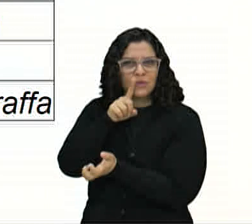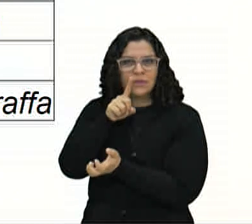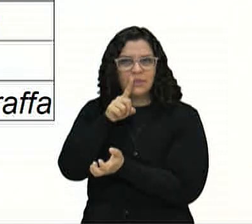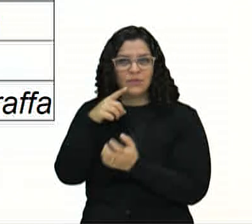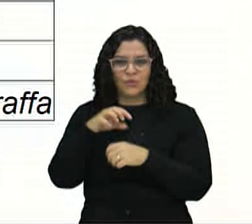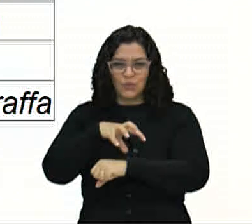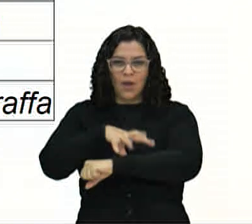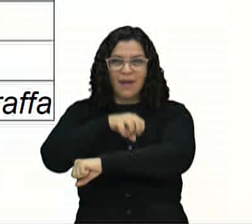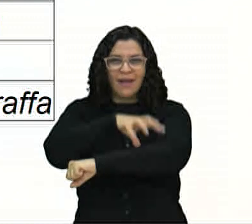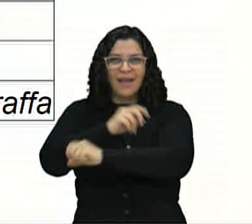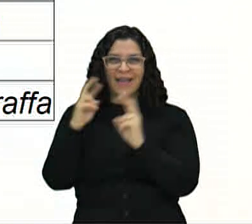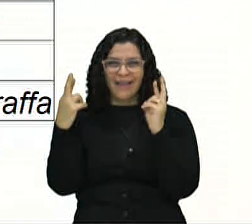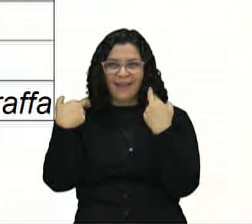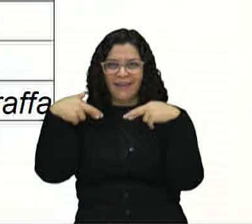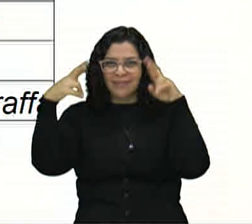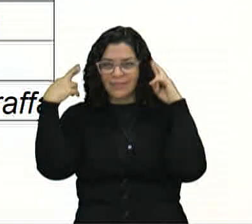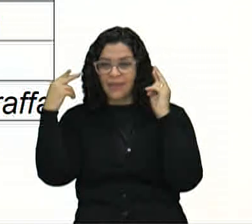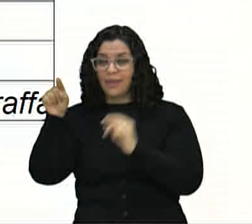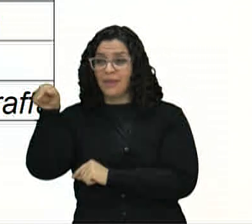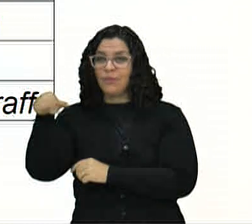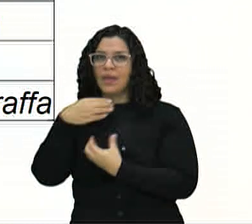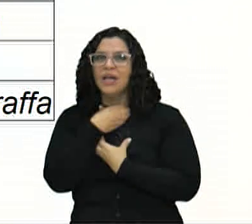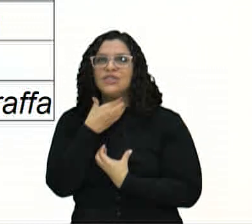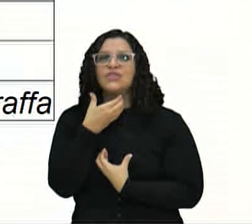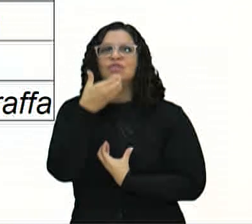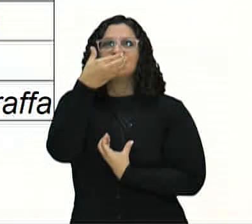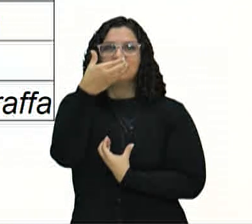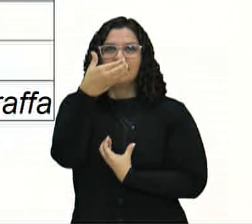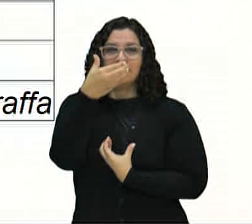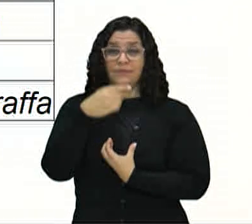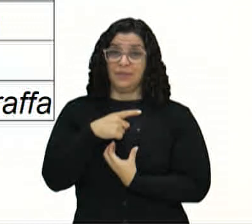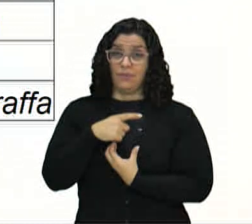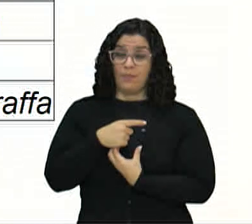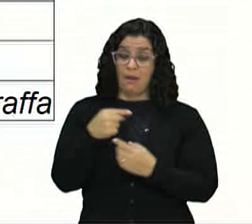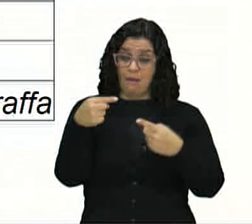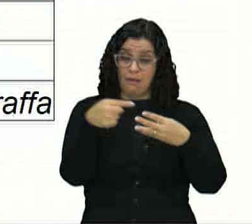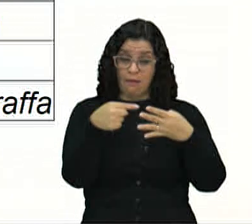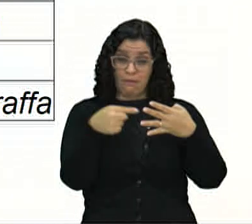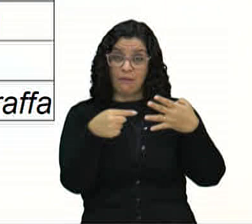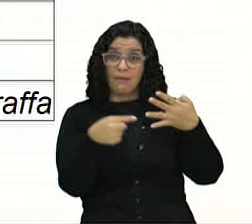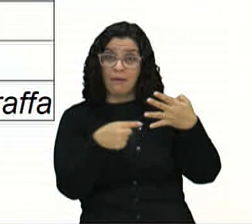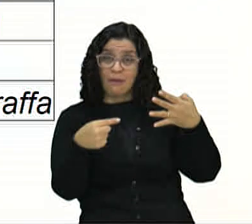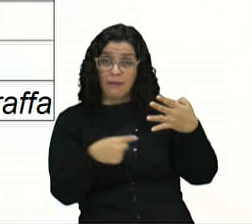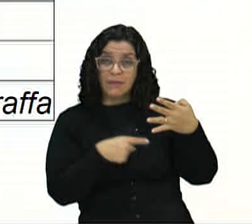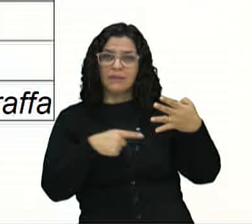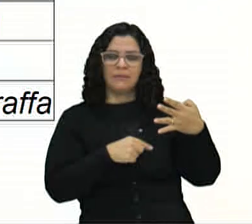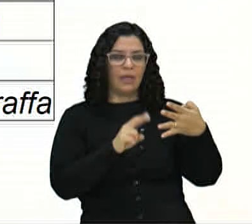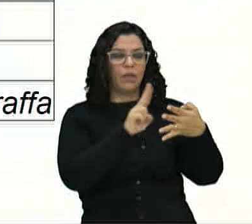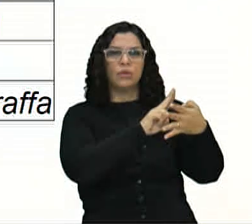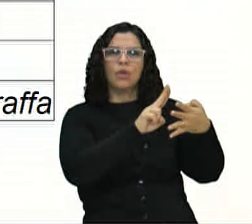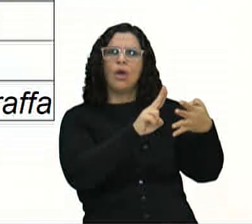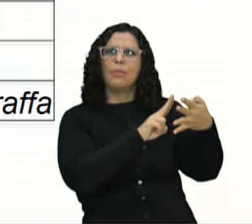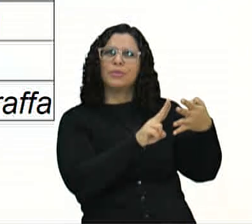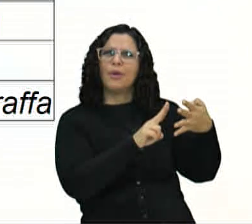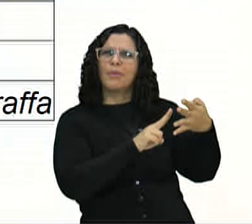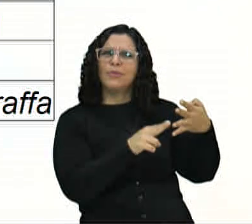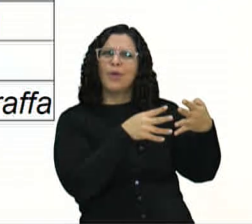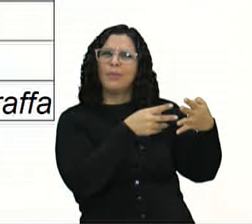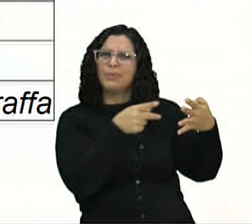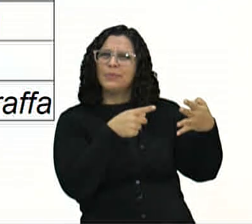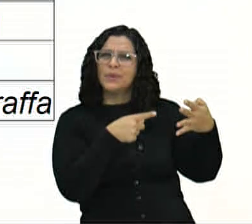carneiro e a girafa. E para cada uma delas eu indiquei o reino, o filo, a